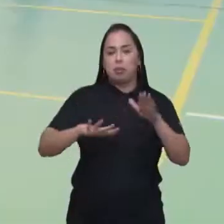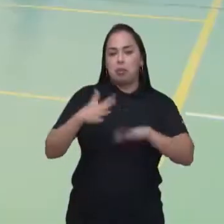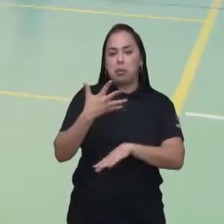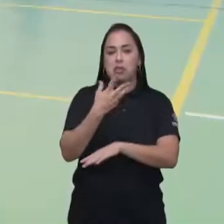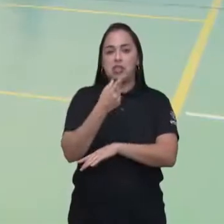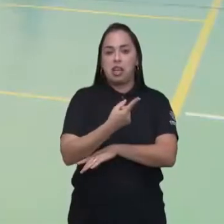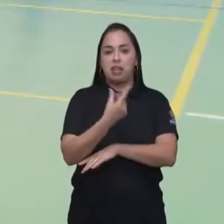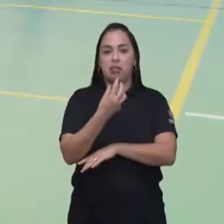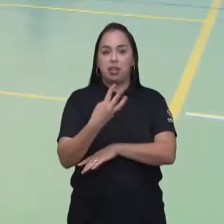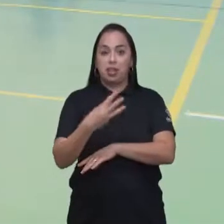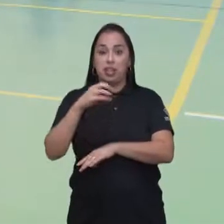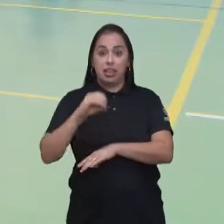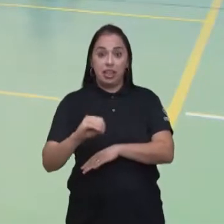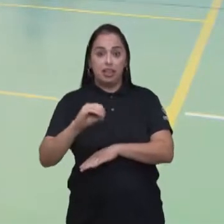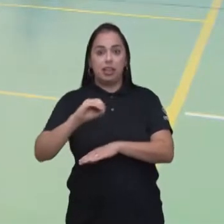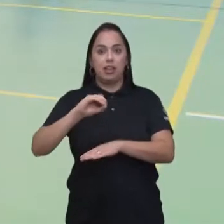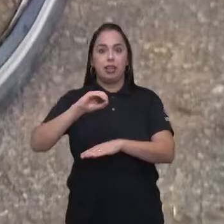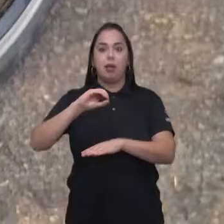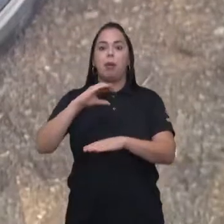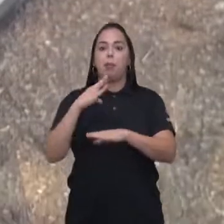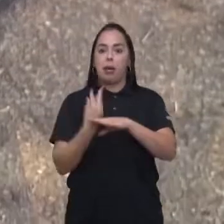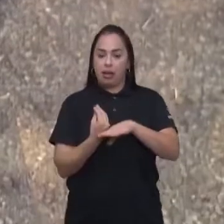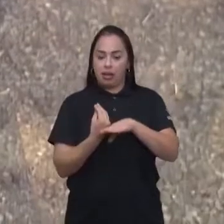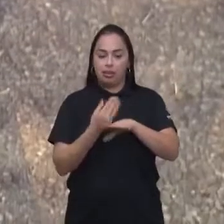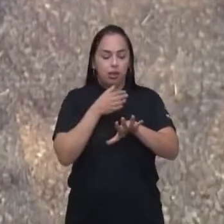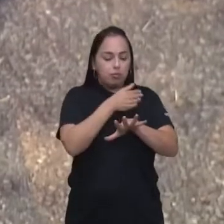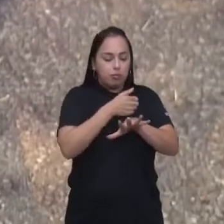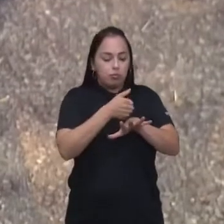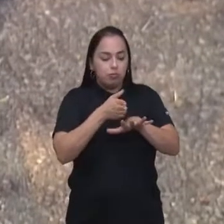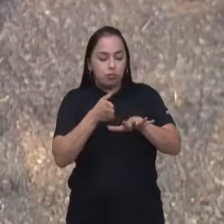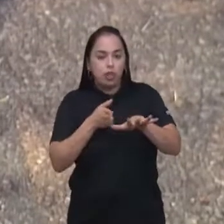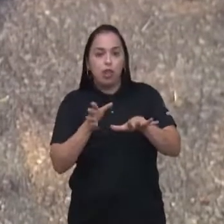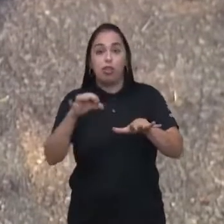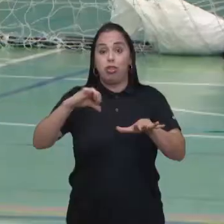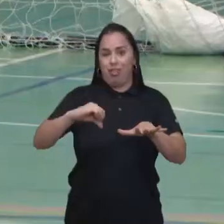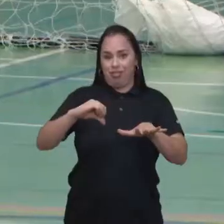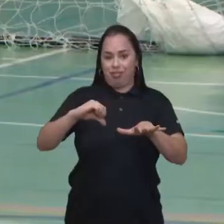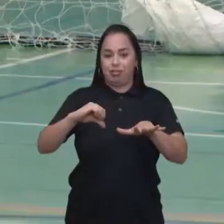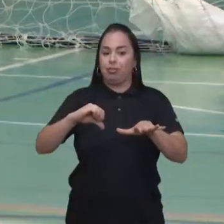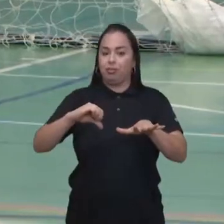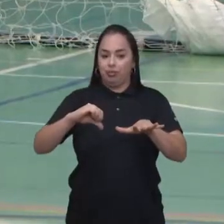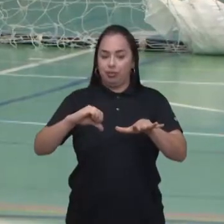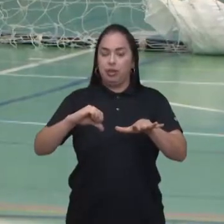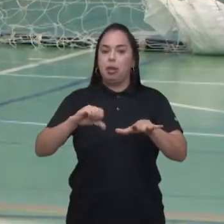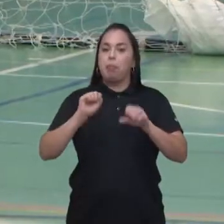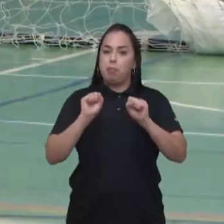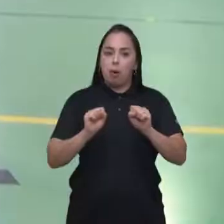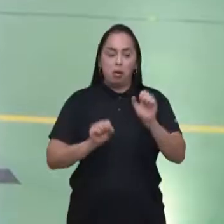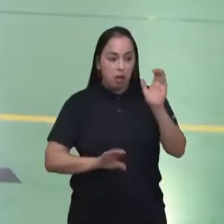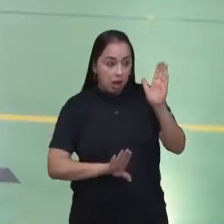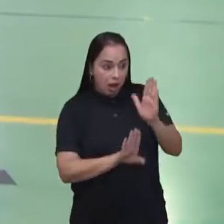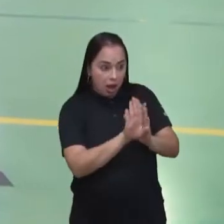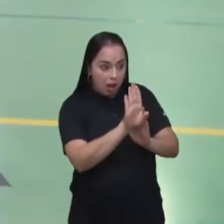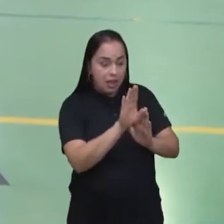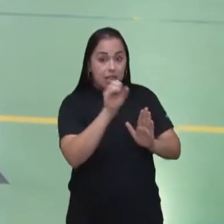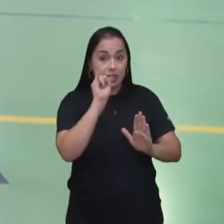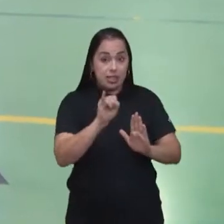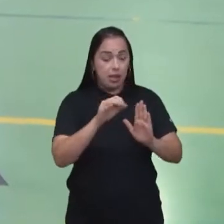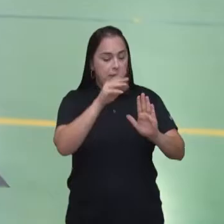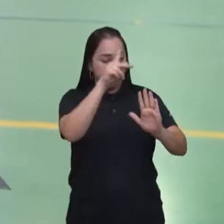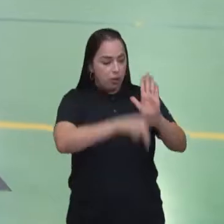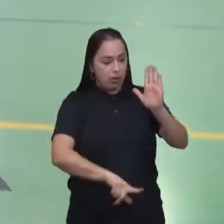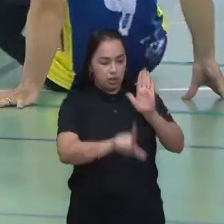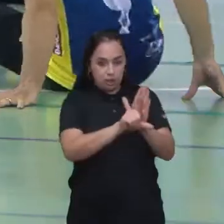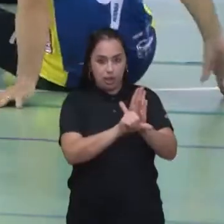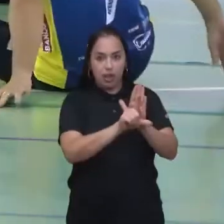Campos conta com mais de 130 para atletas em nove modalidades diferentes os números que podem aumentar com a aprovação